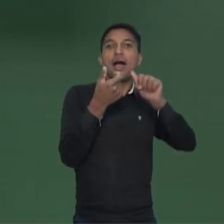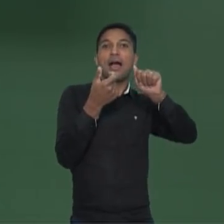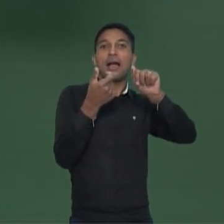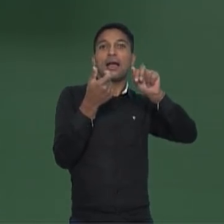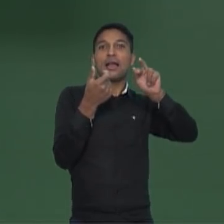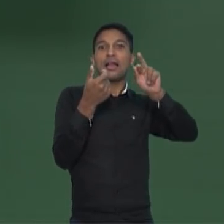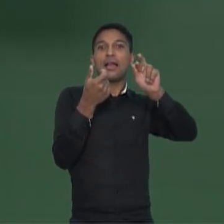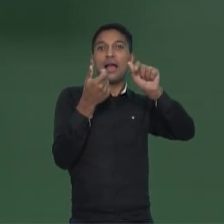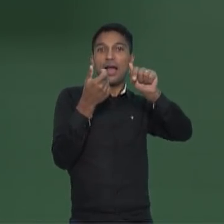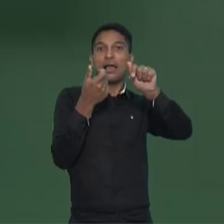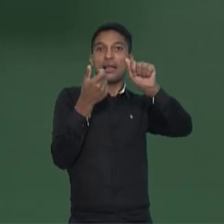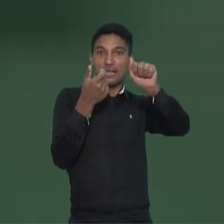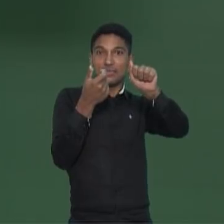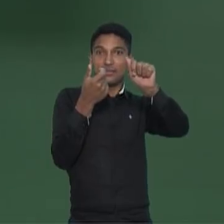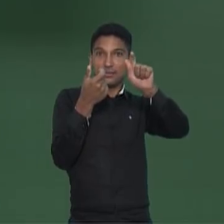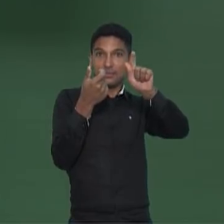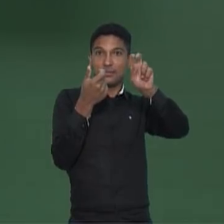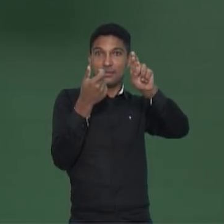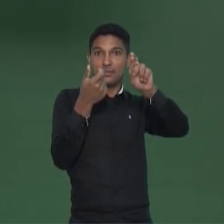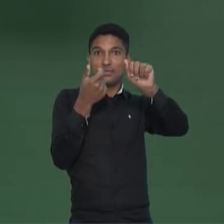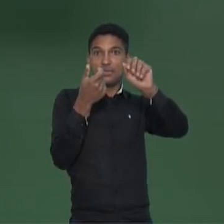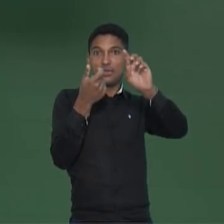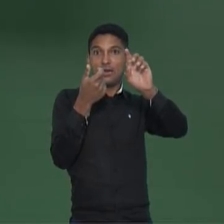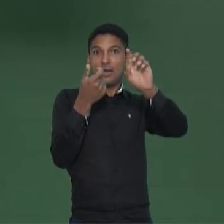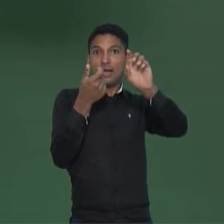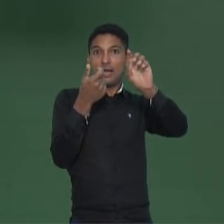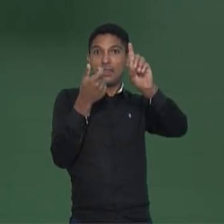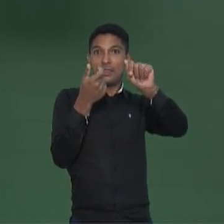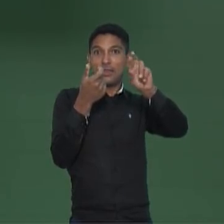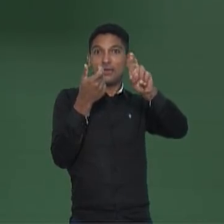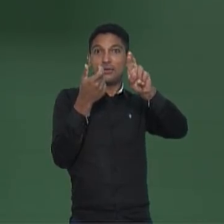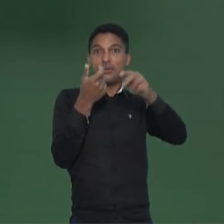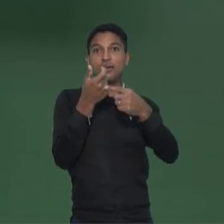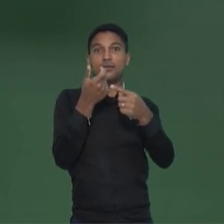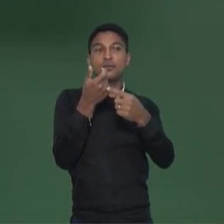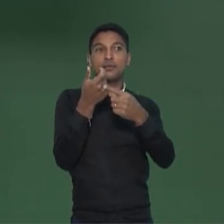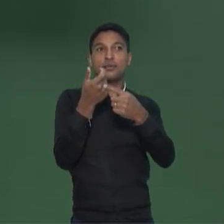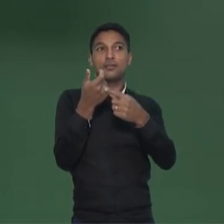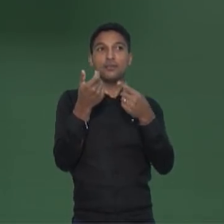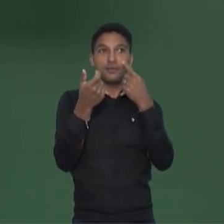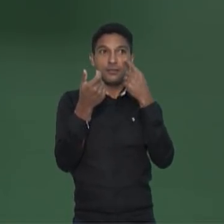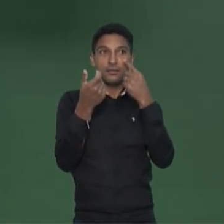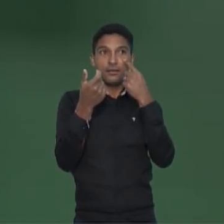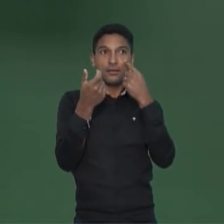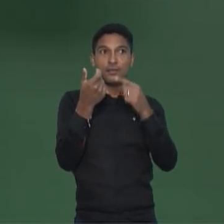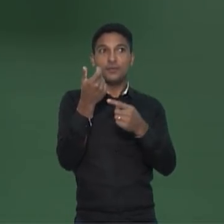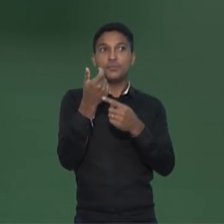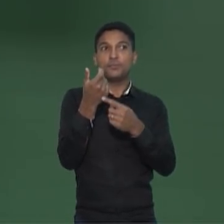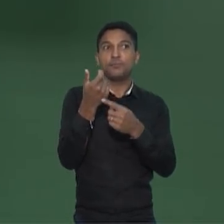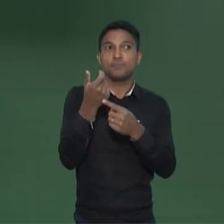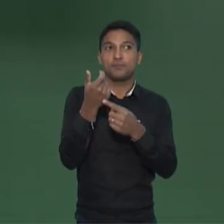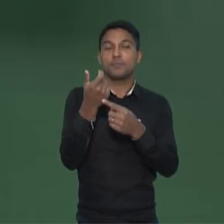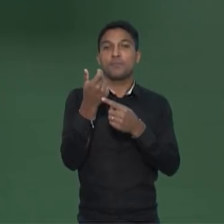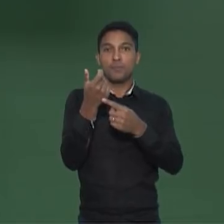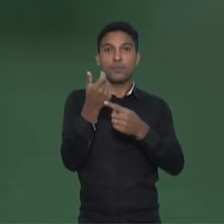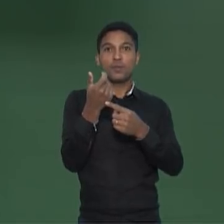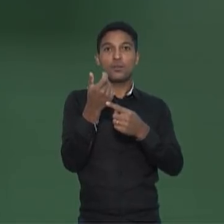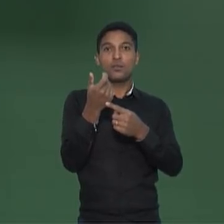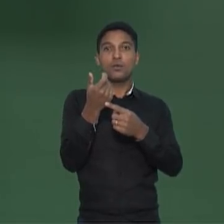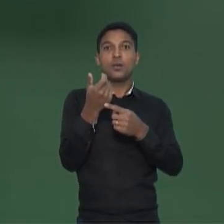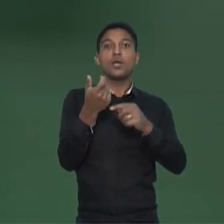ao técnico, certo? Então, objeto indireto deveria ser ali na letra B. Por isso que ela